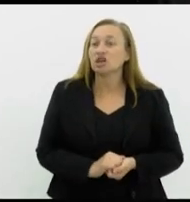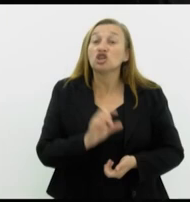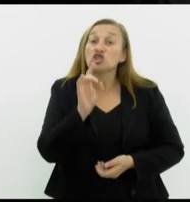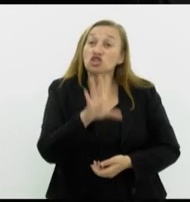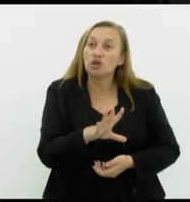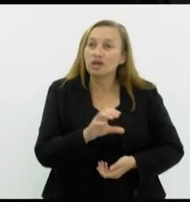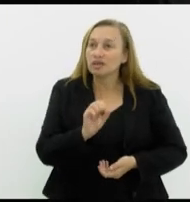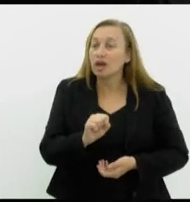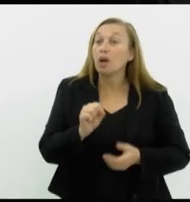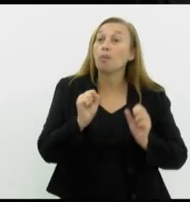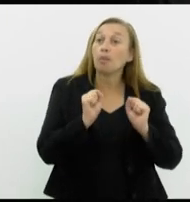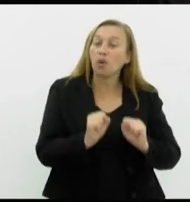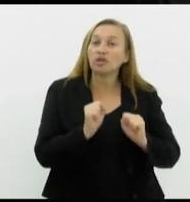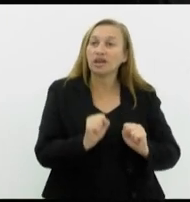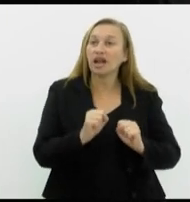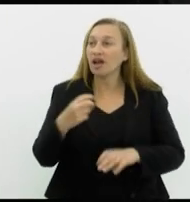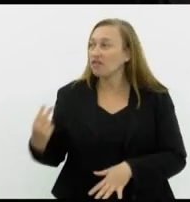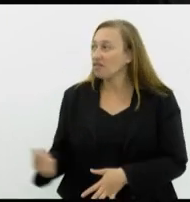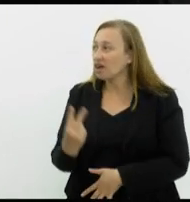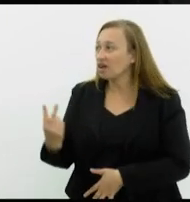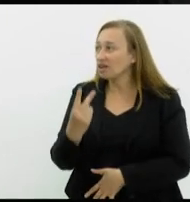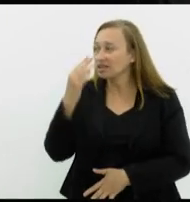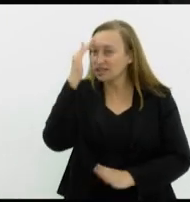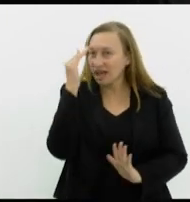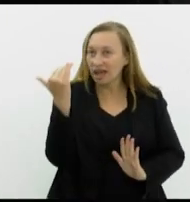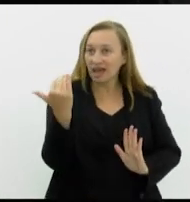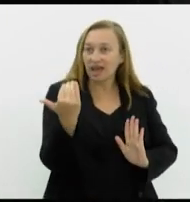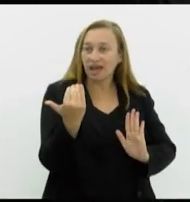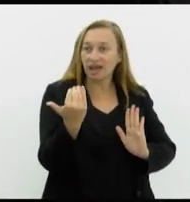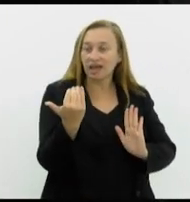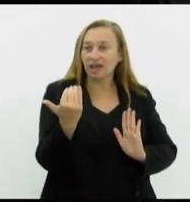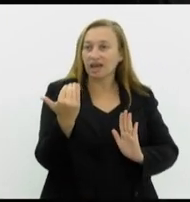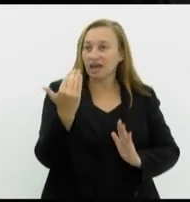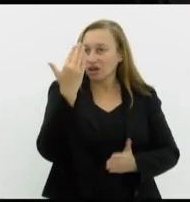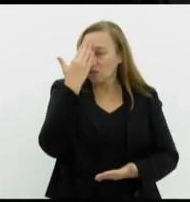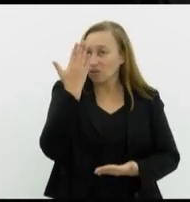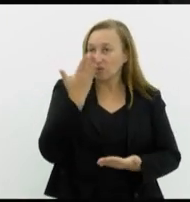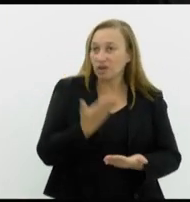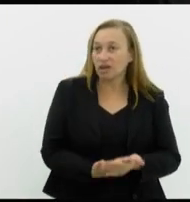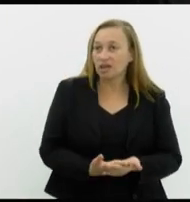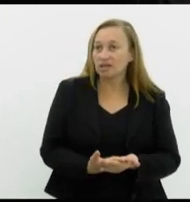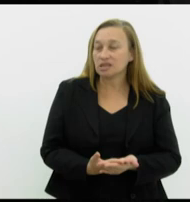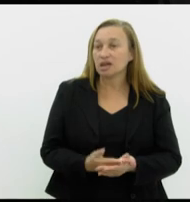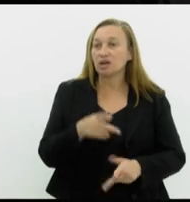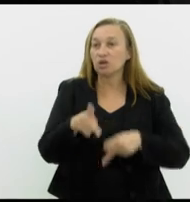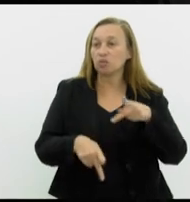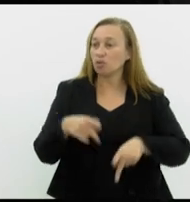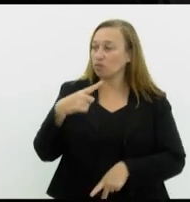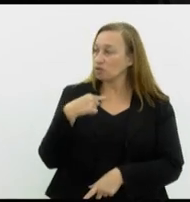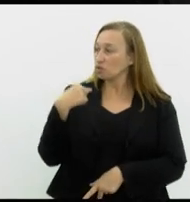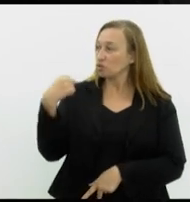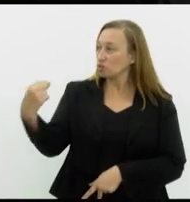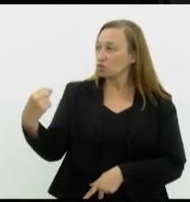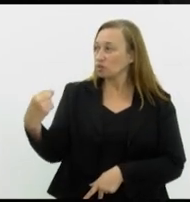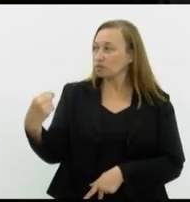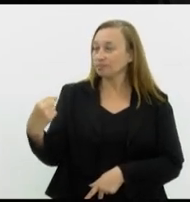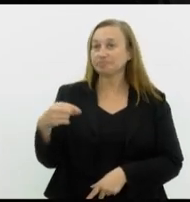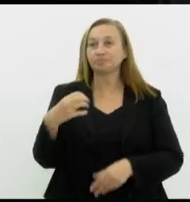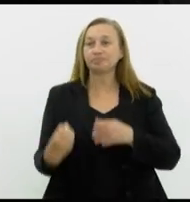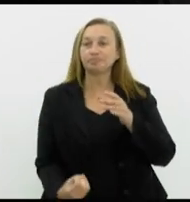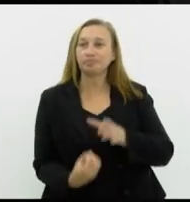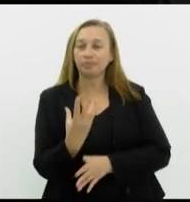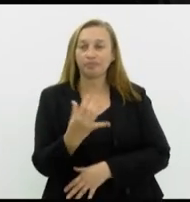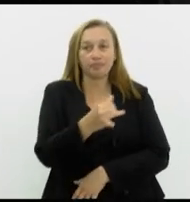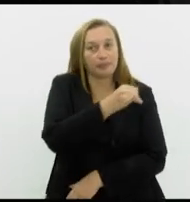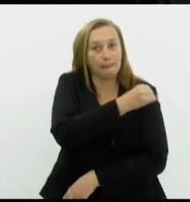assim poderemos honrar a confiança que nos foi depositada pela população fluminense e construir um Rio